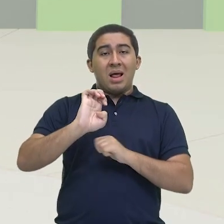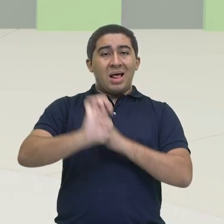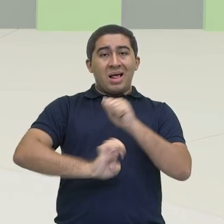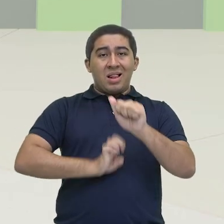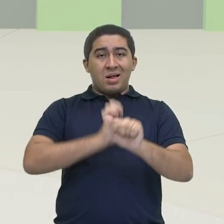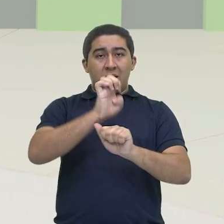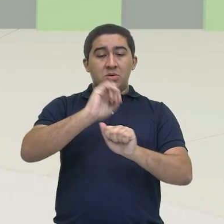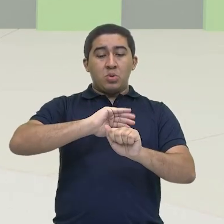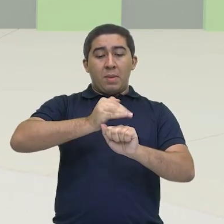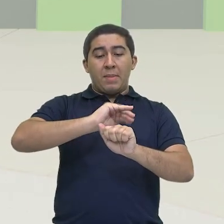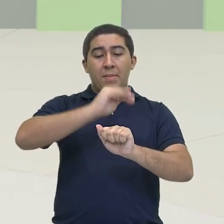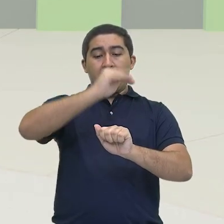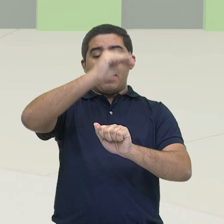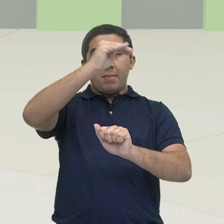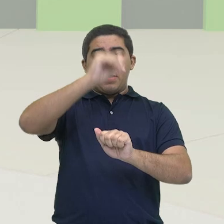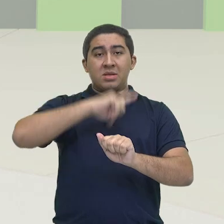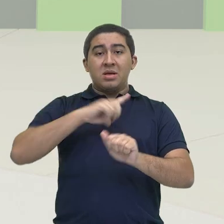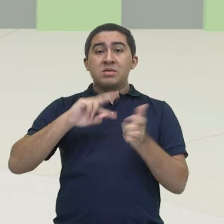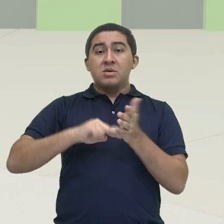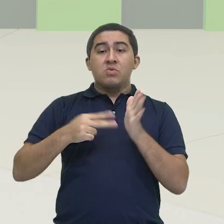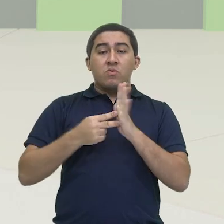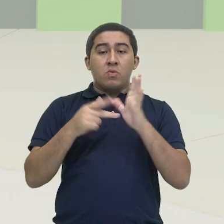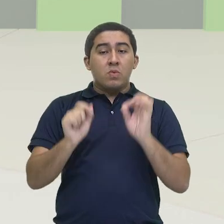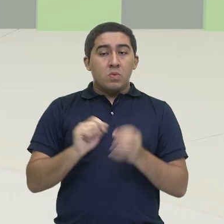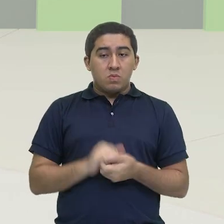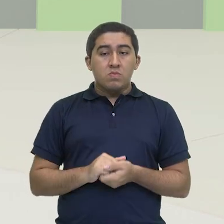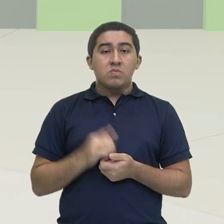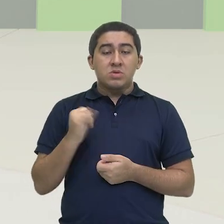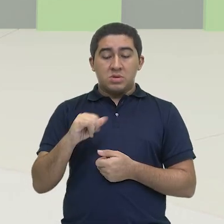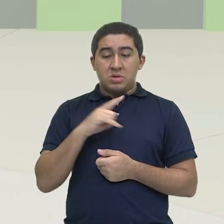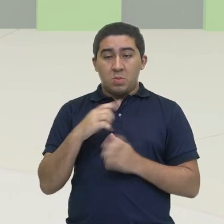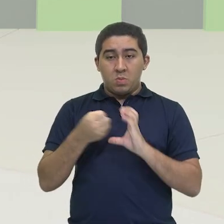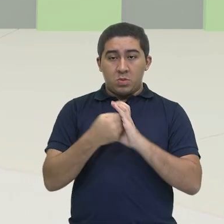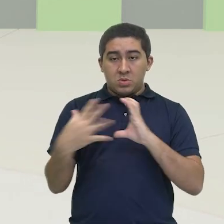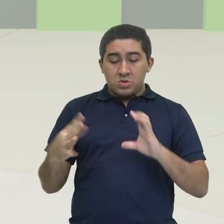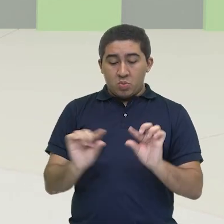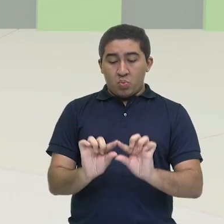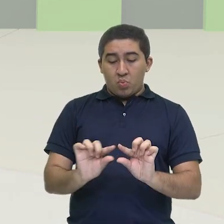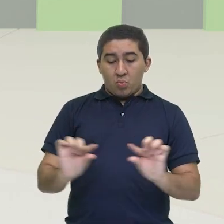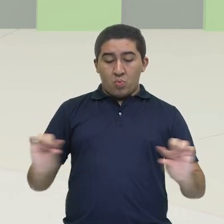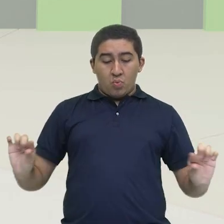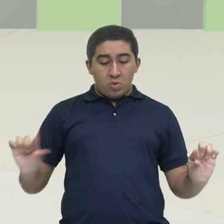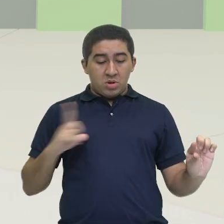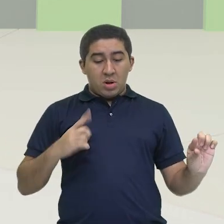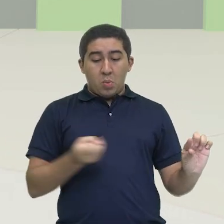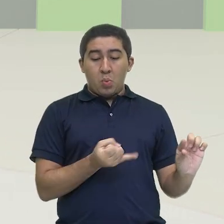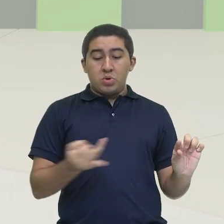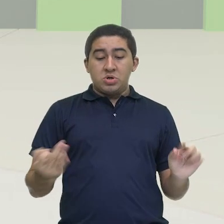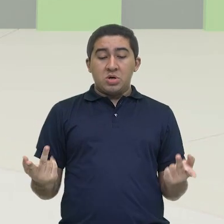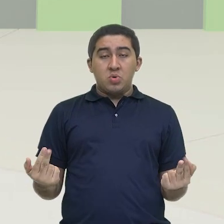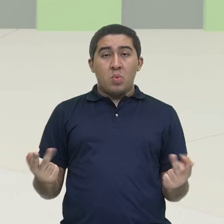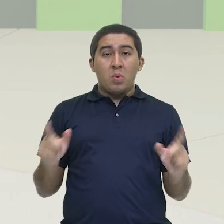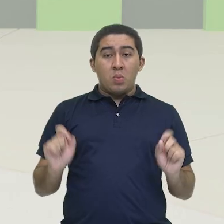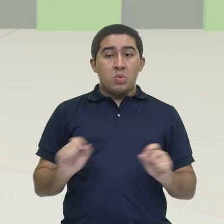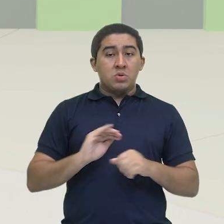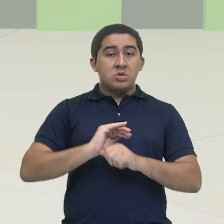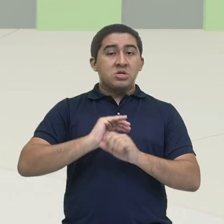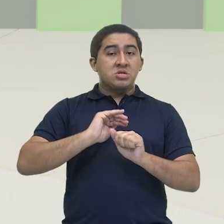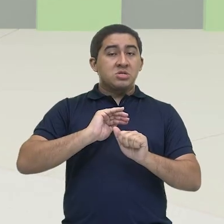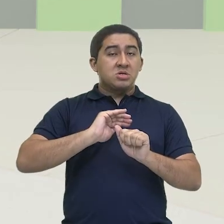Que cada elemento que está numa linha dessas tem a mesma quantidade de